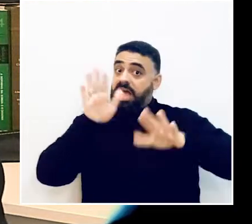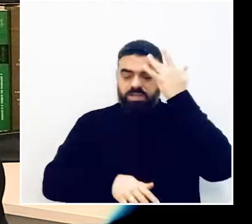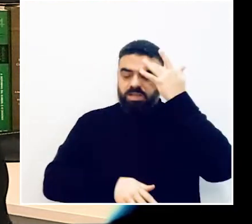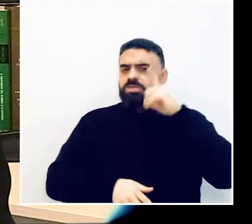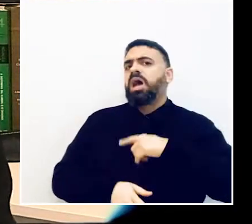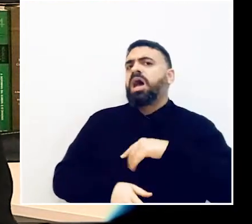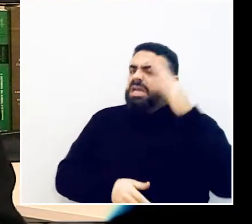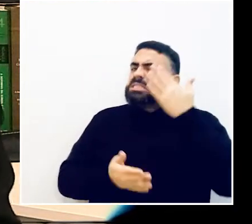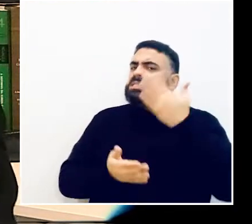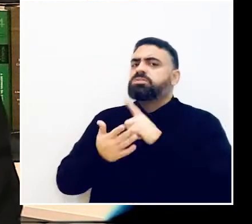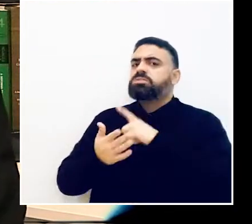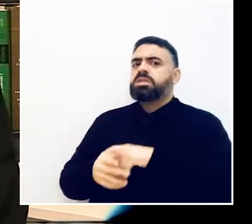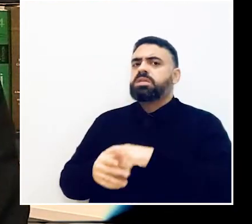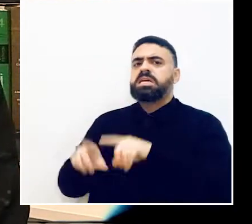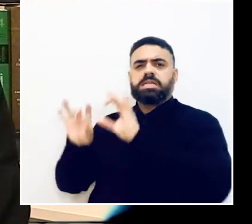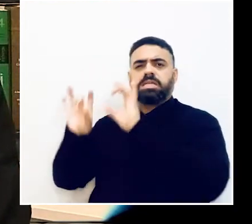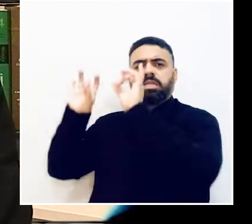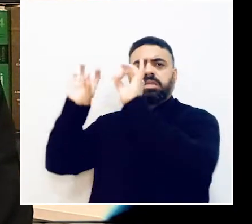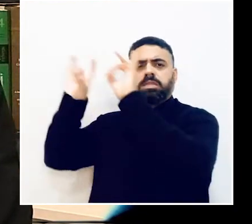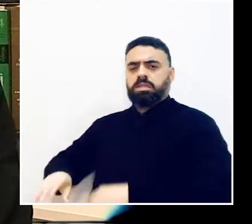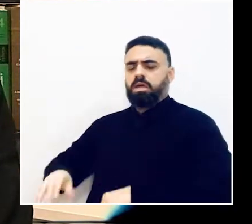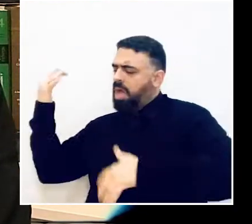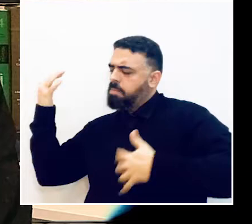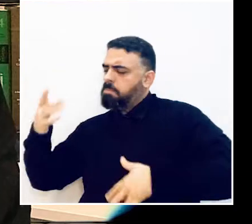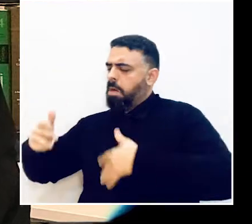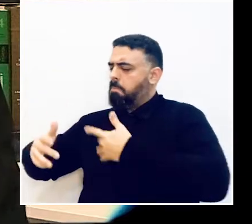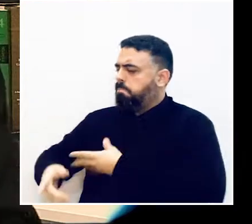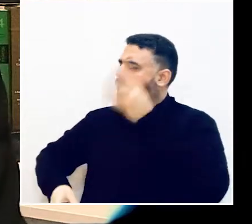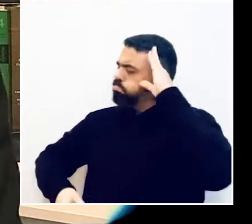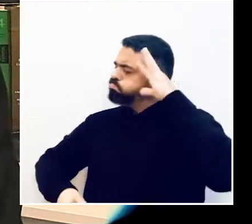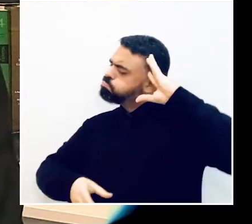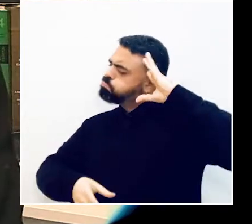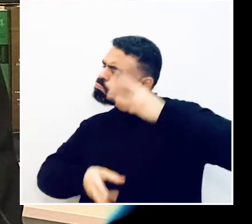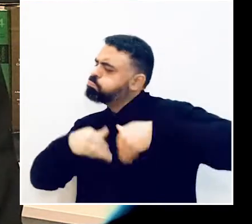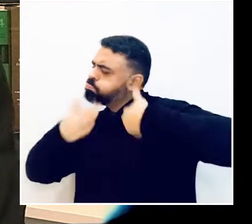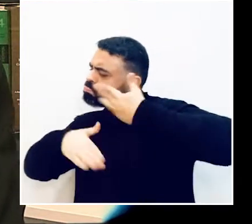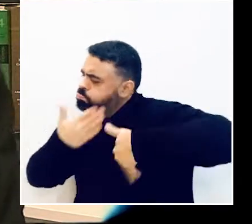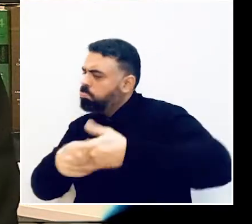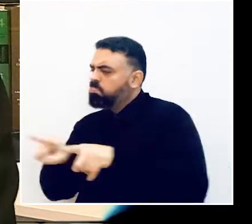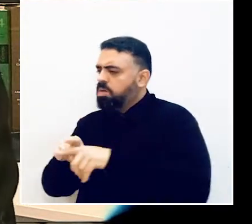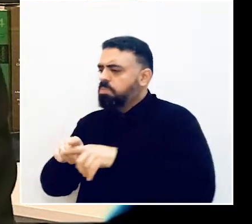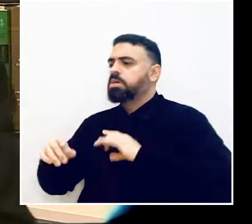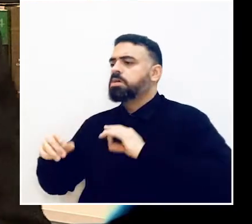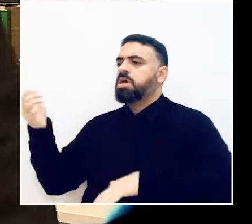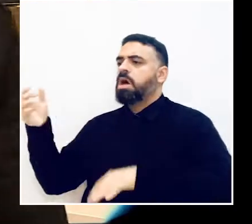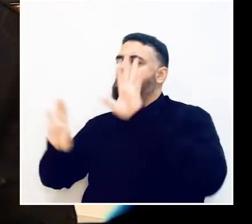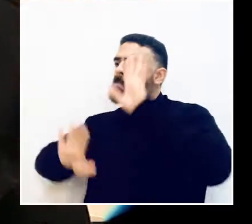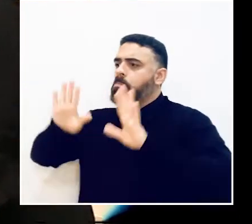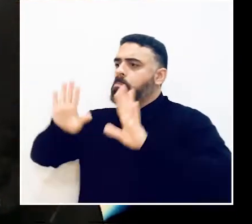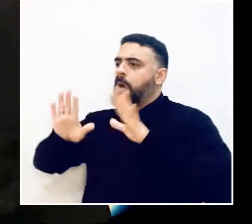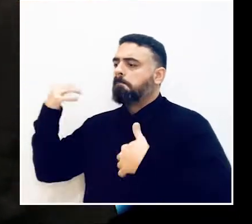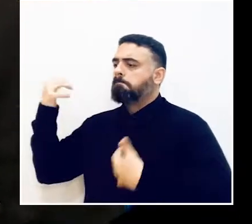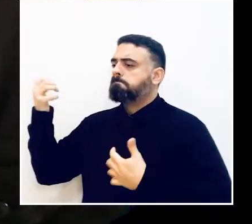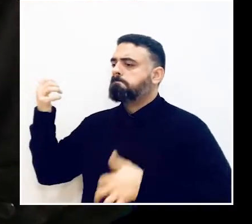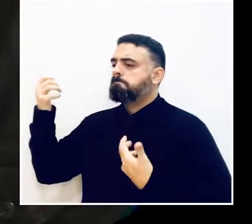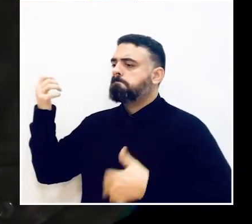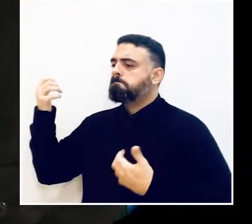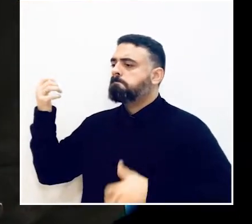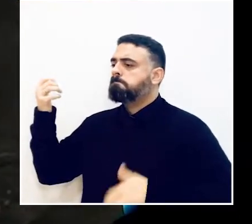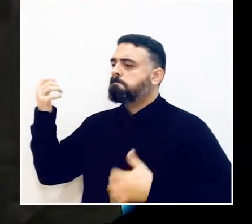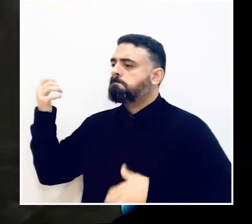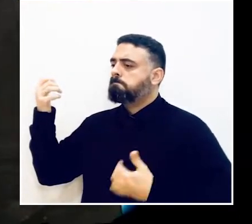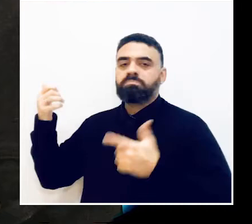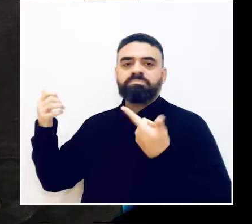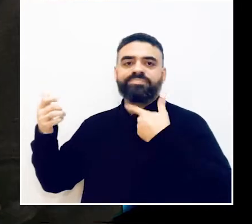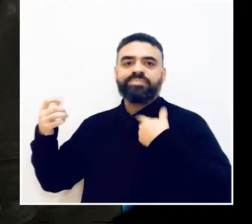acha que aquele que é muito técnico, aquele que repetiu muito as coisas, é aquele que toca mecanicamente as músicas